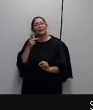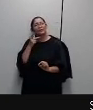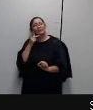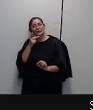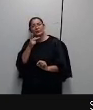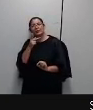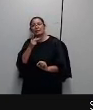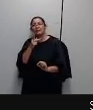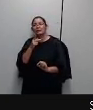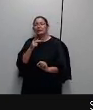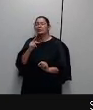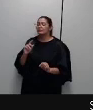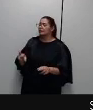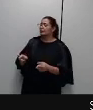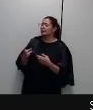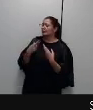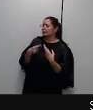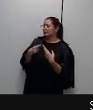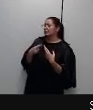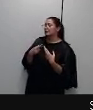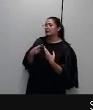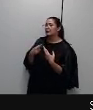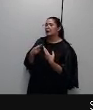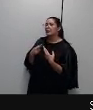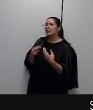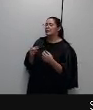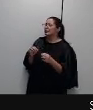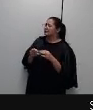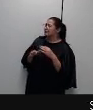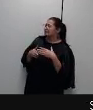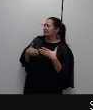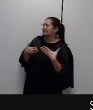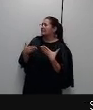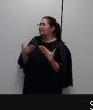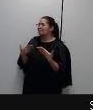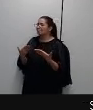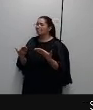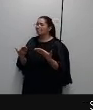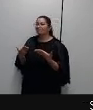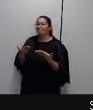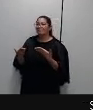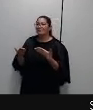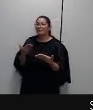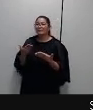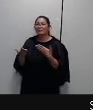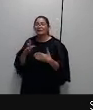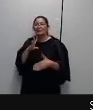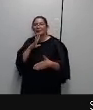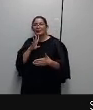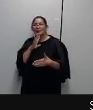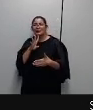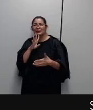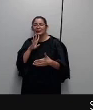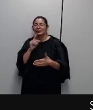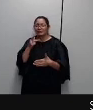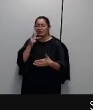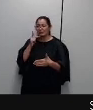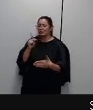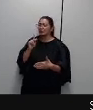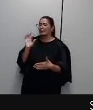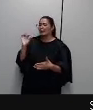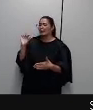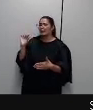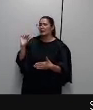recurso E aí com relação à questão do conhecimento eu queria fazer uma eu gostaria de fazer uma ponderação pois não